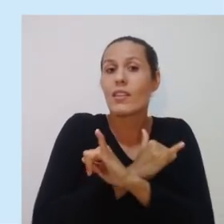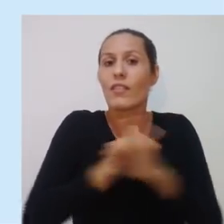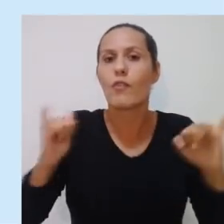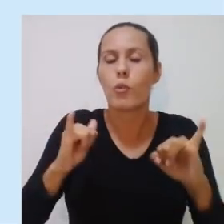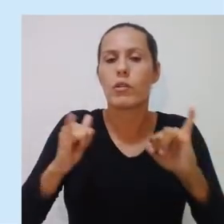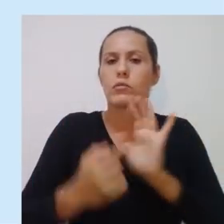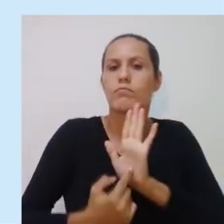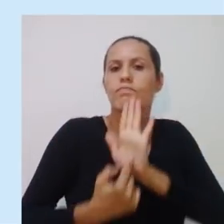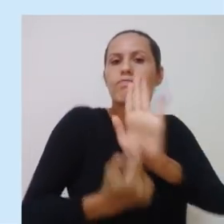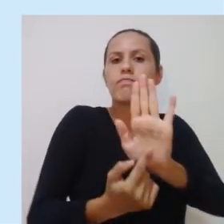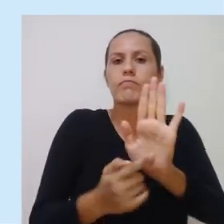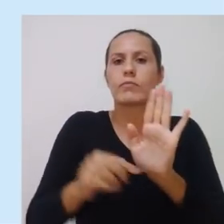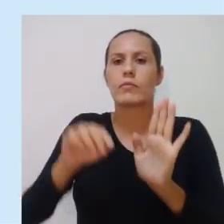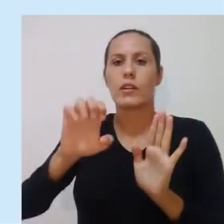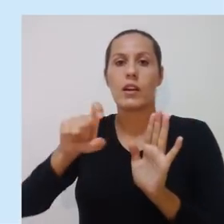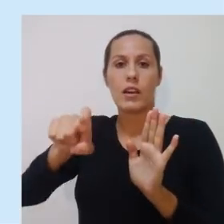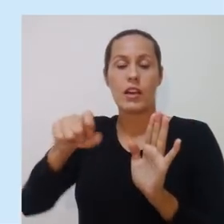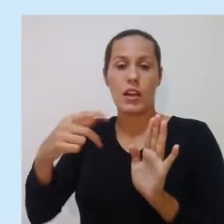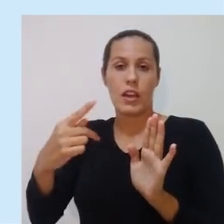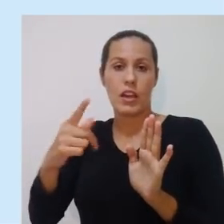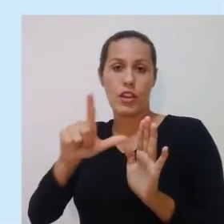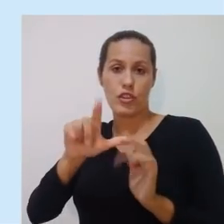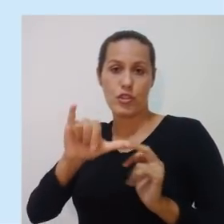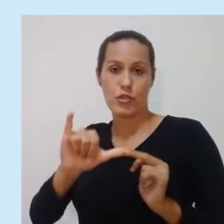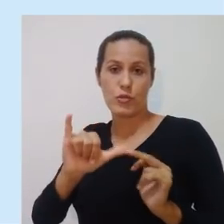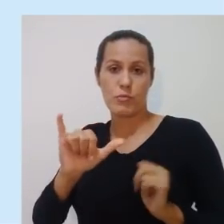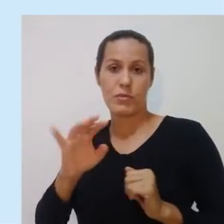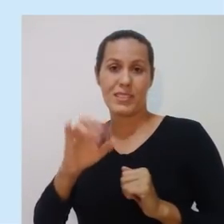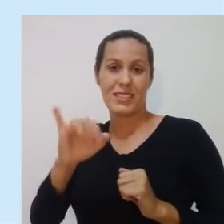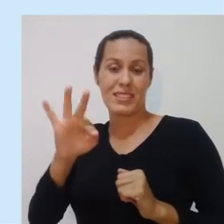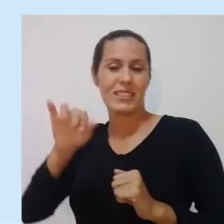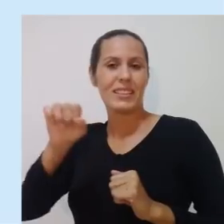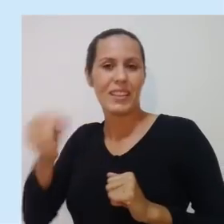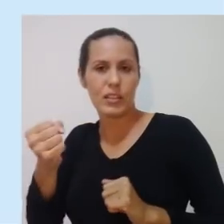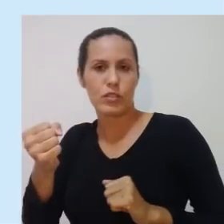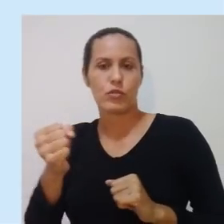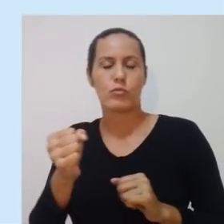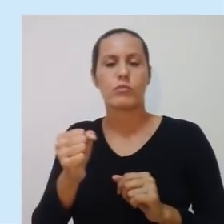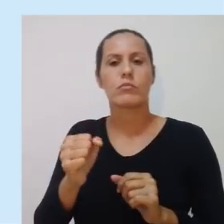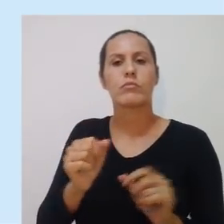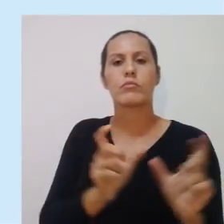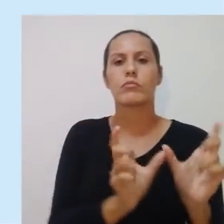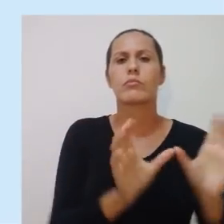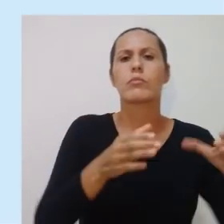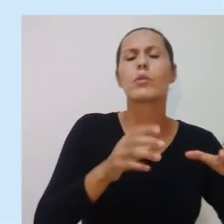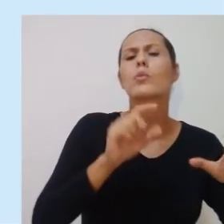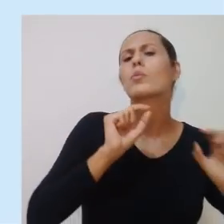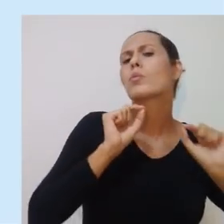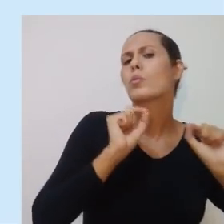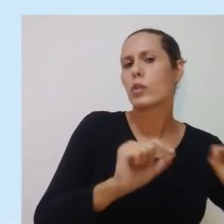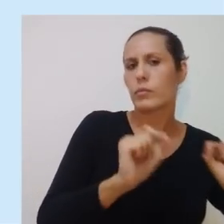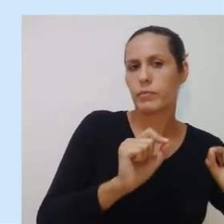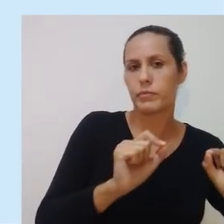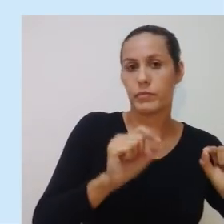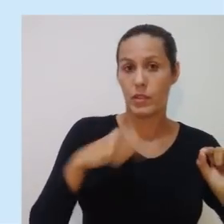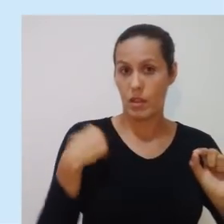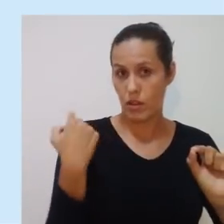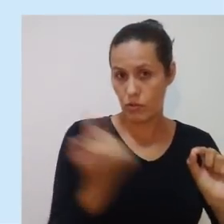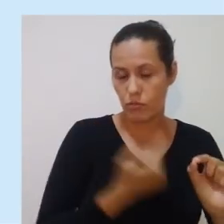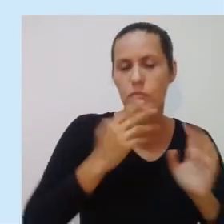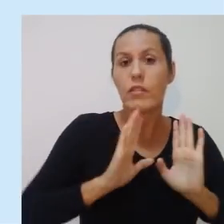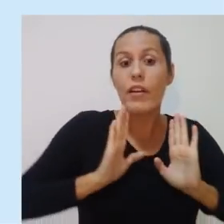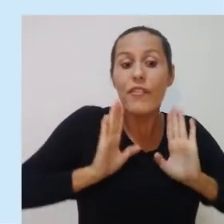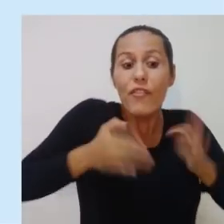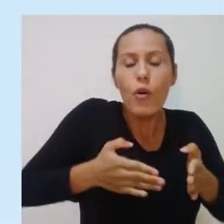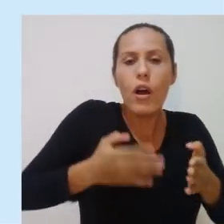informações explícitas. É isso aí, ó. E informações implícitas. As informações explícitas,